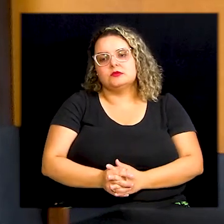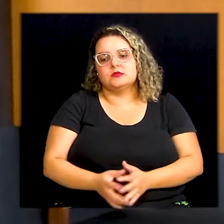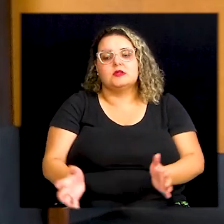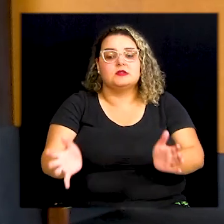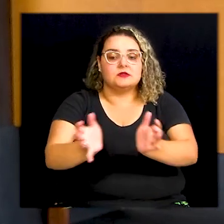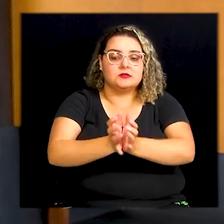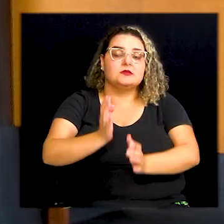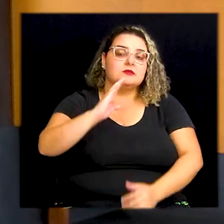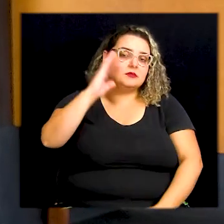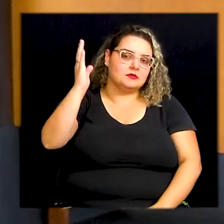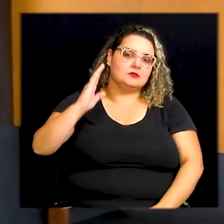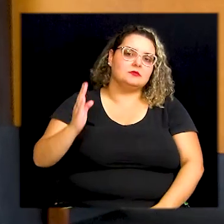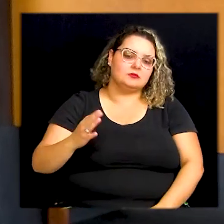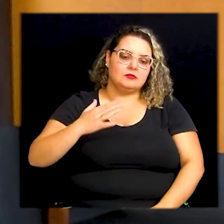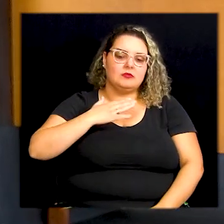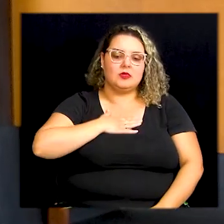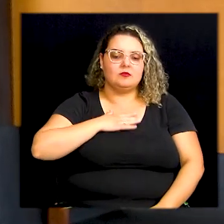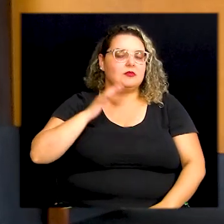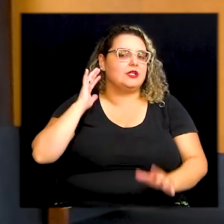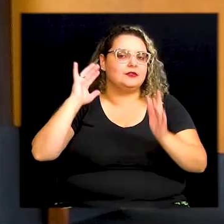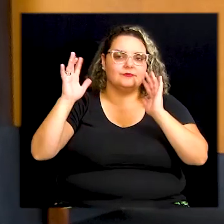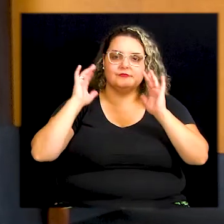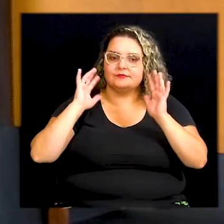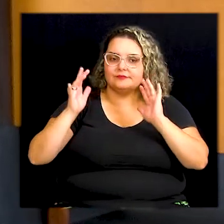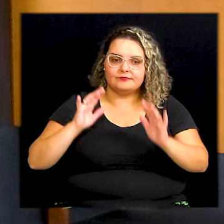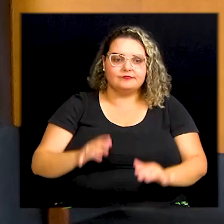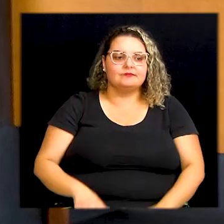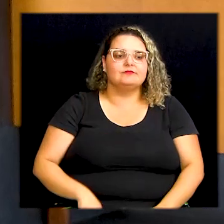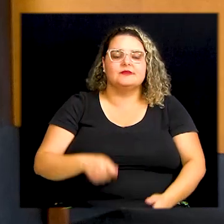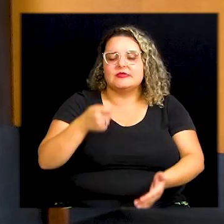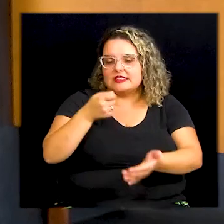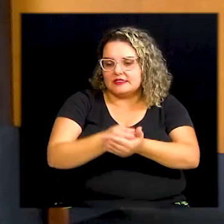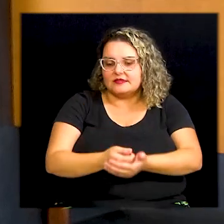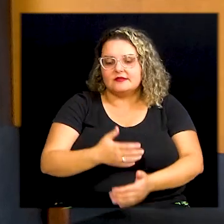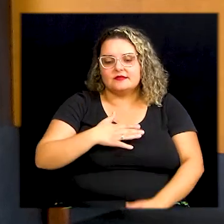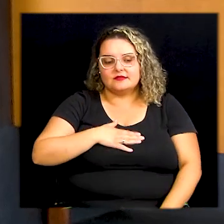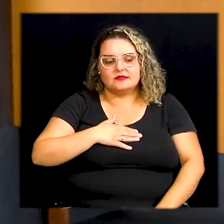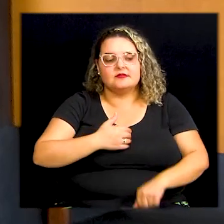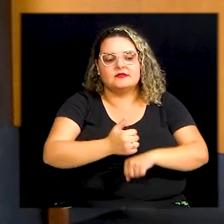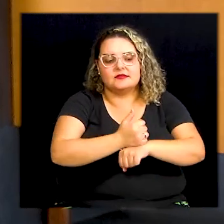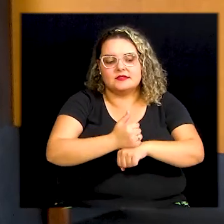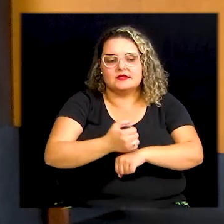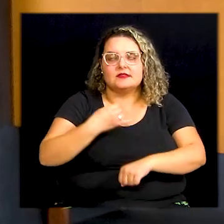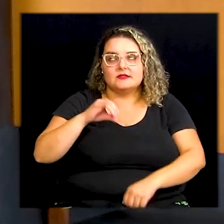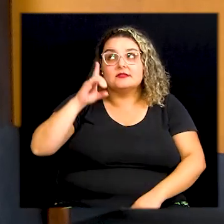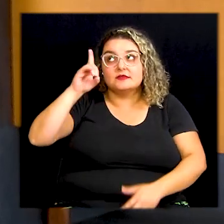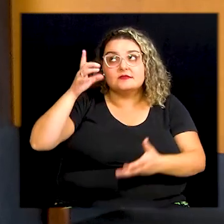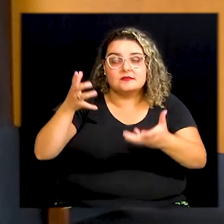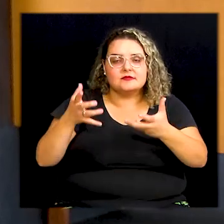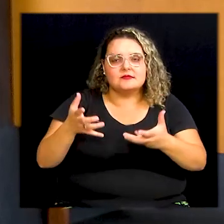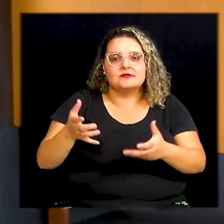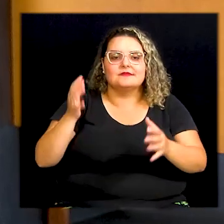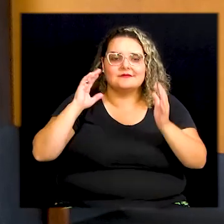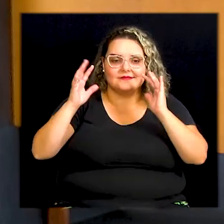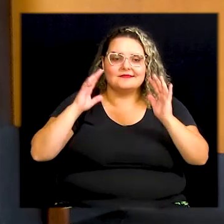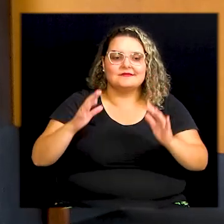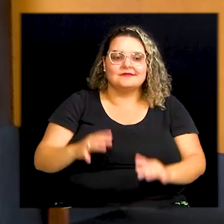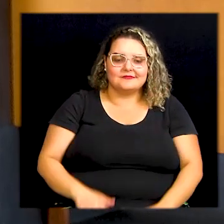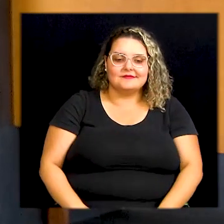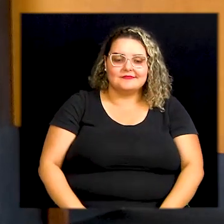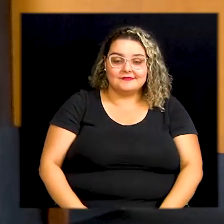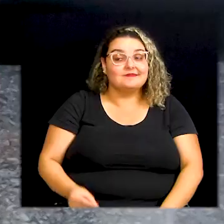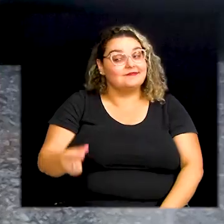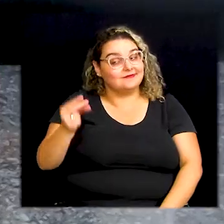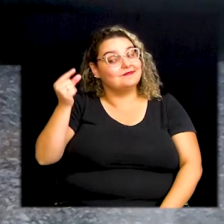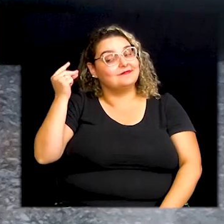seleção brasileira, para mim, é um sonho que vai se realizar na minha carreira, se Deus quiser. E para mim é um sonho que estou